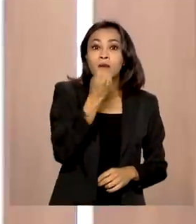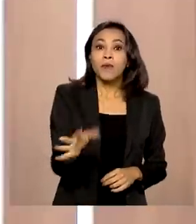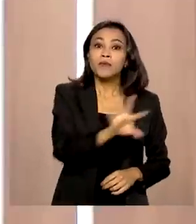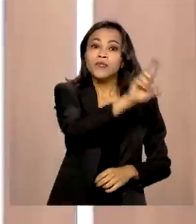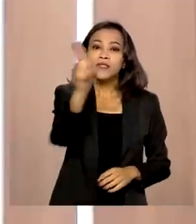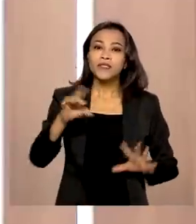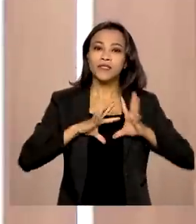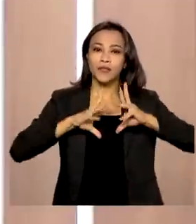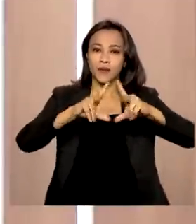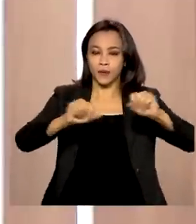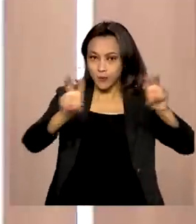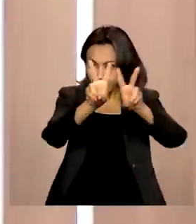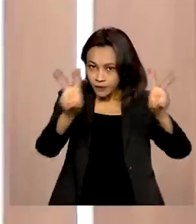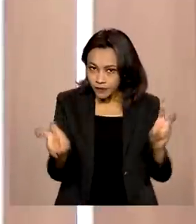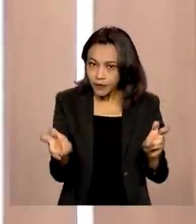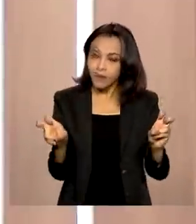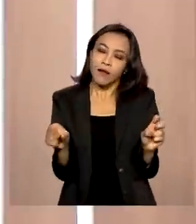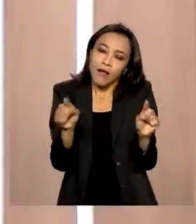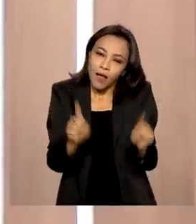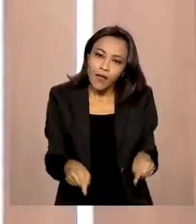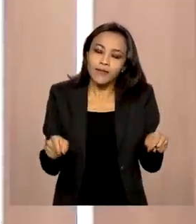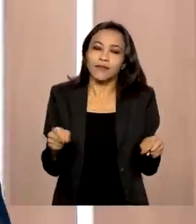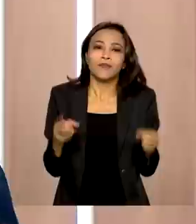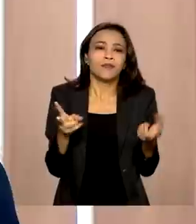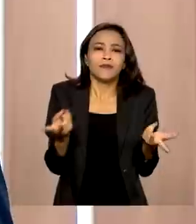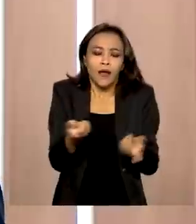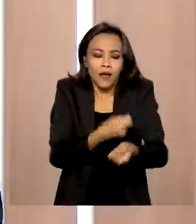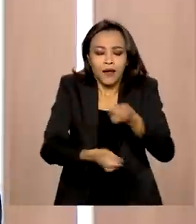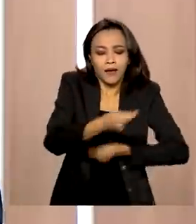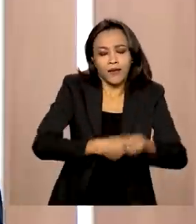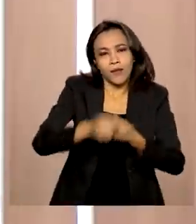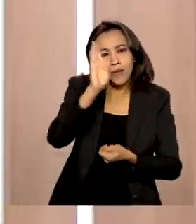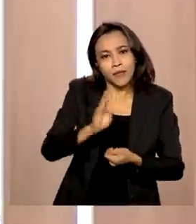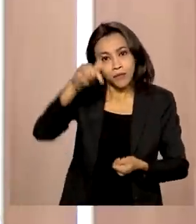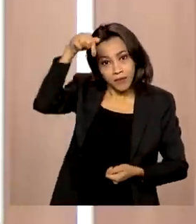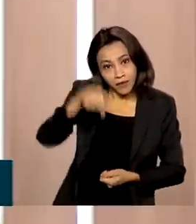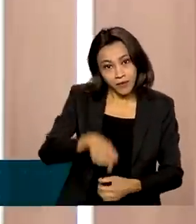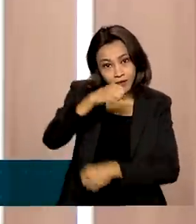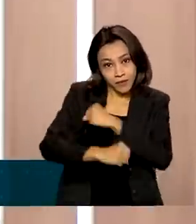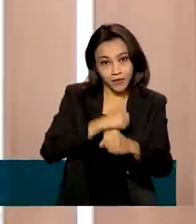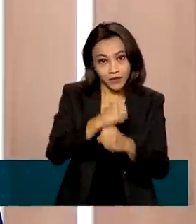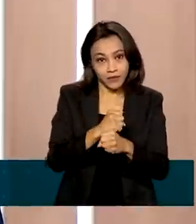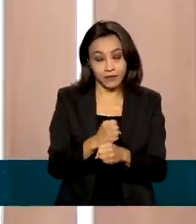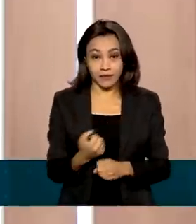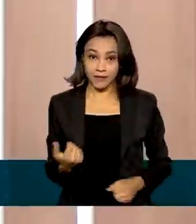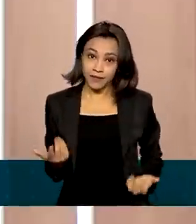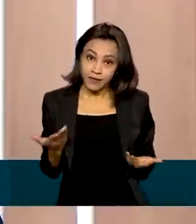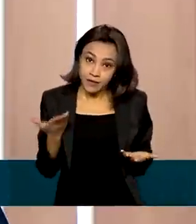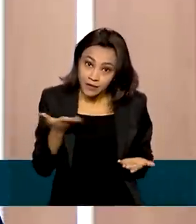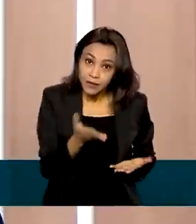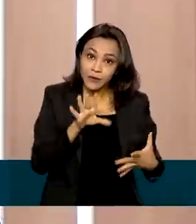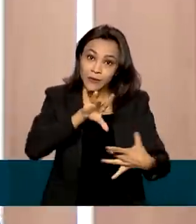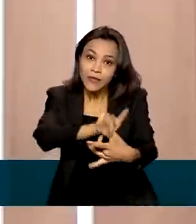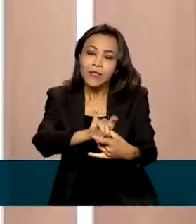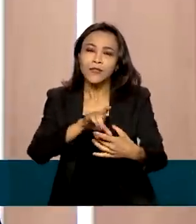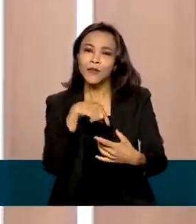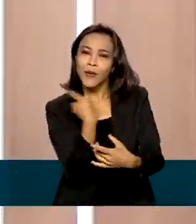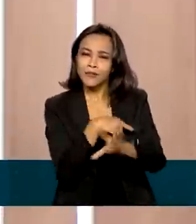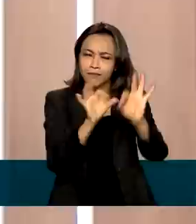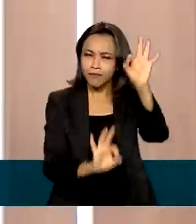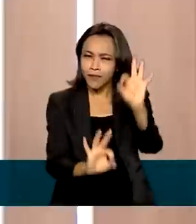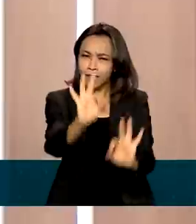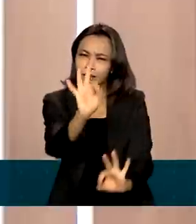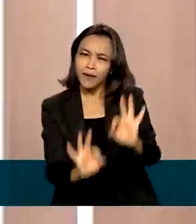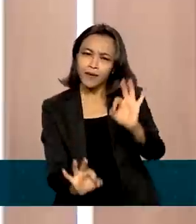todos. O nosso tema de hoje é a previsão para a economia brasileira em 2022. E nesse sentido, nós preparamos uma arte com a nossa